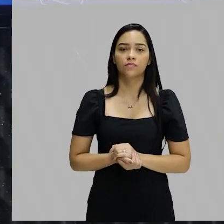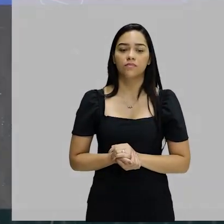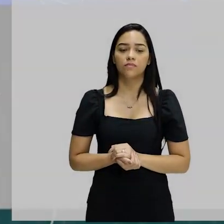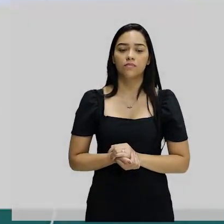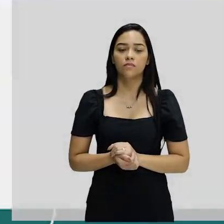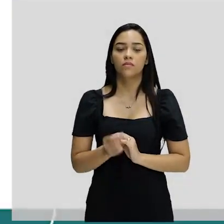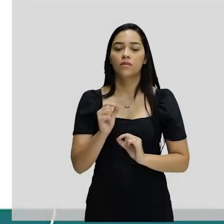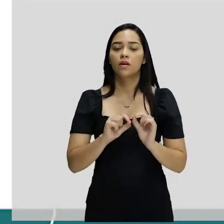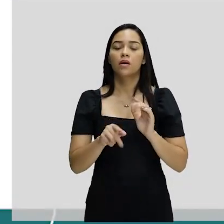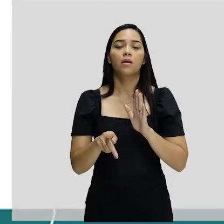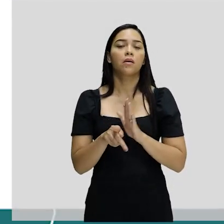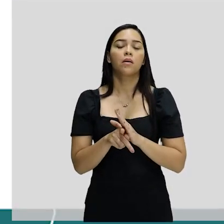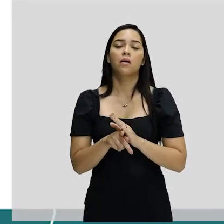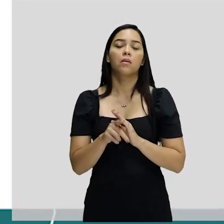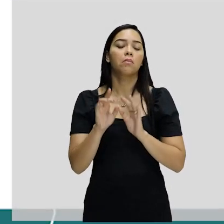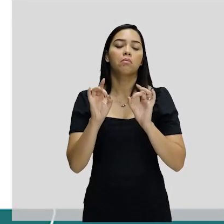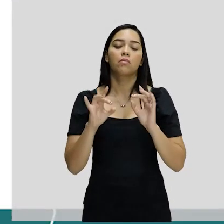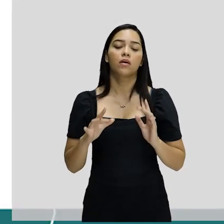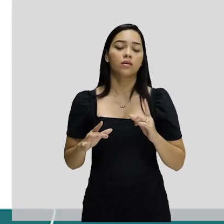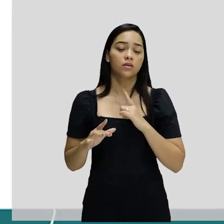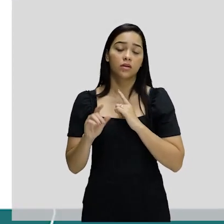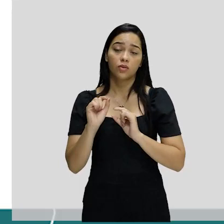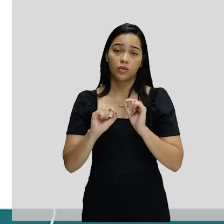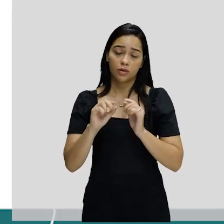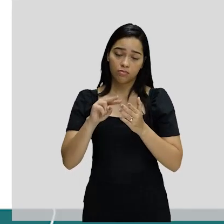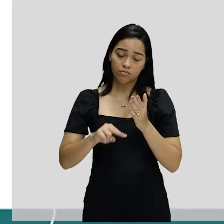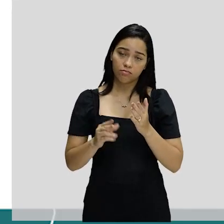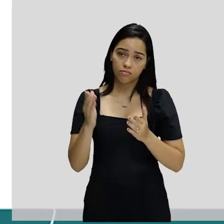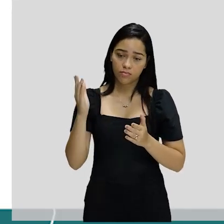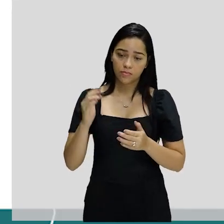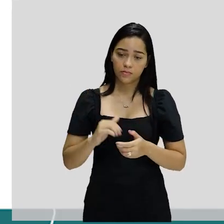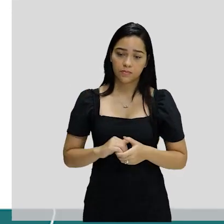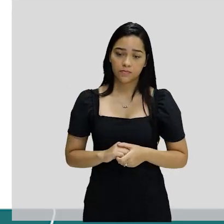As formas especiais. Há substantivos que com o tempo